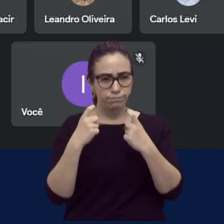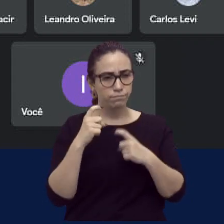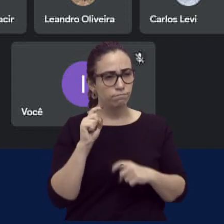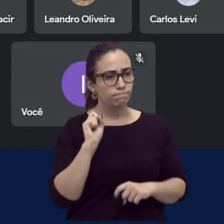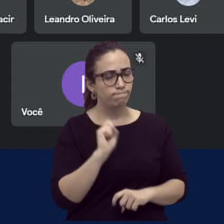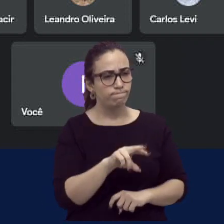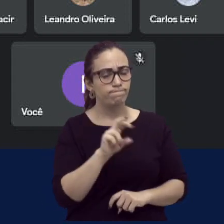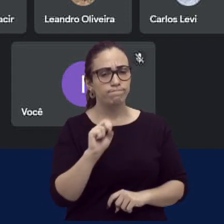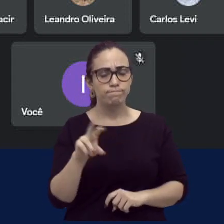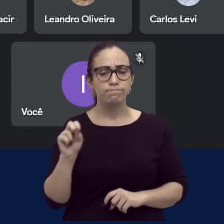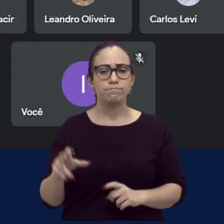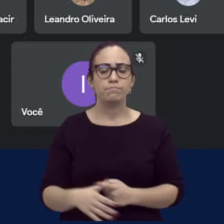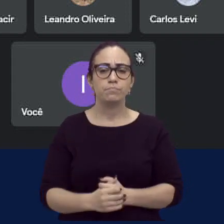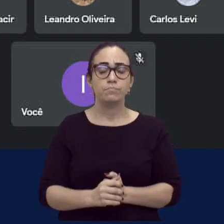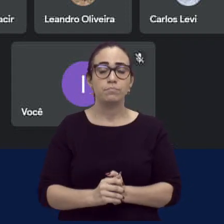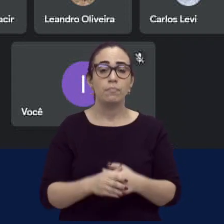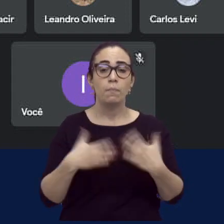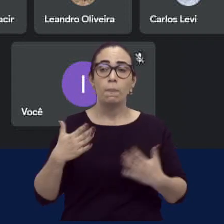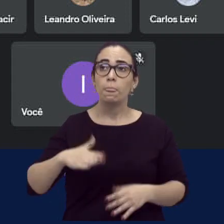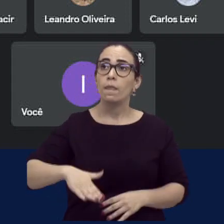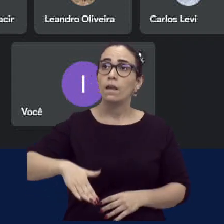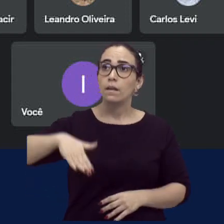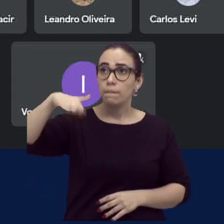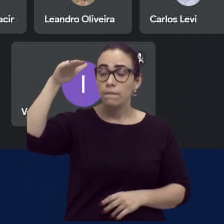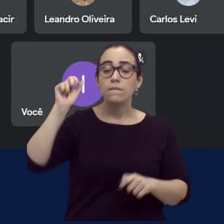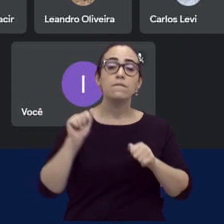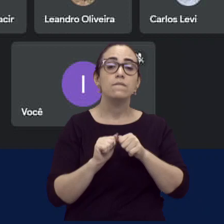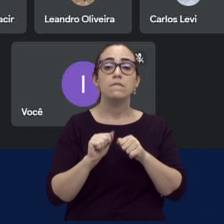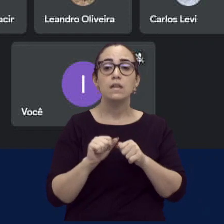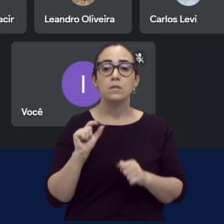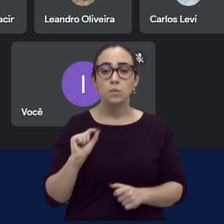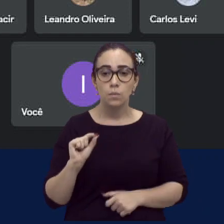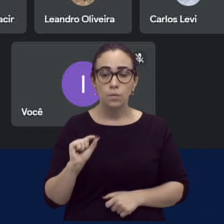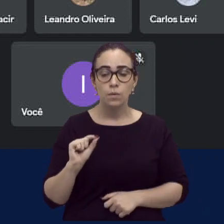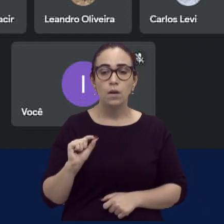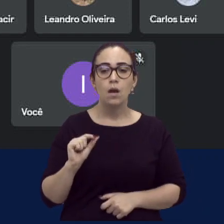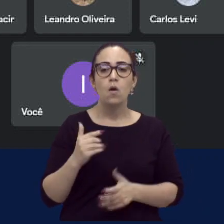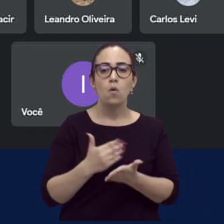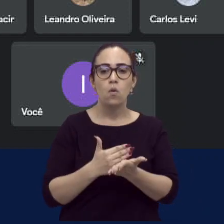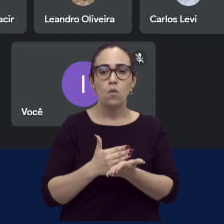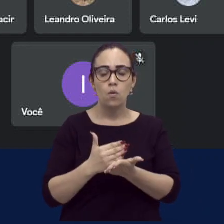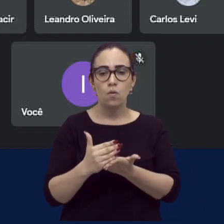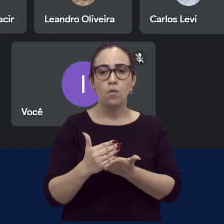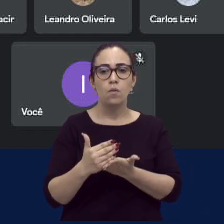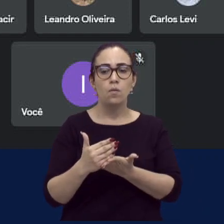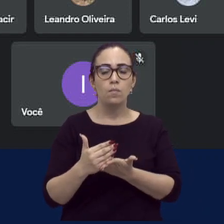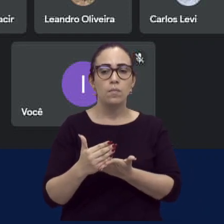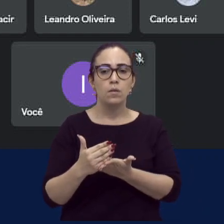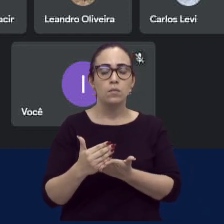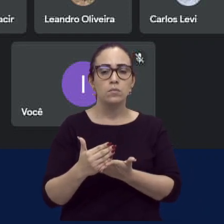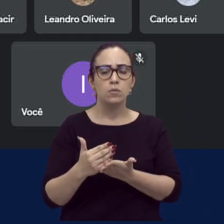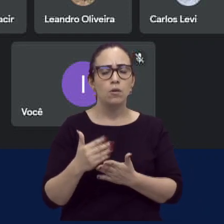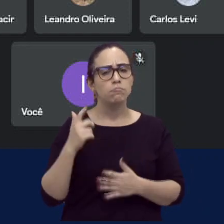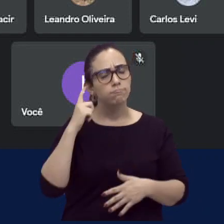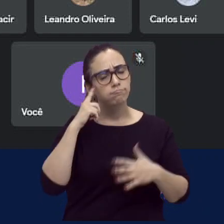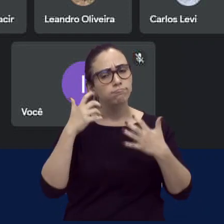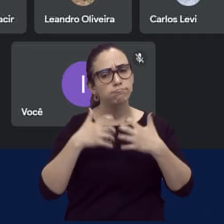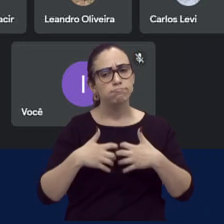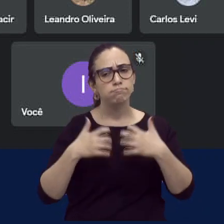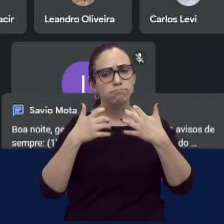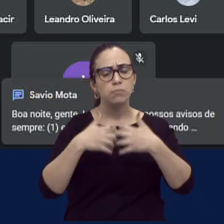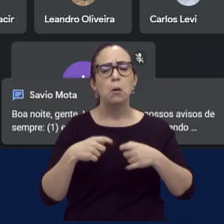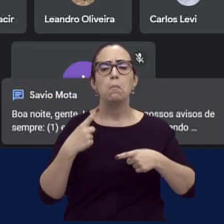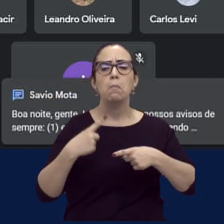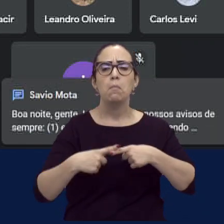Então, quando ele cresceu, o que ele fez? Ele começou a se questionar do